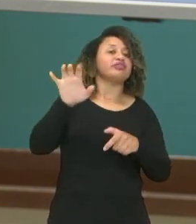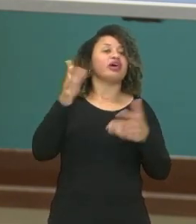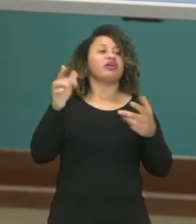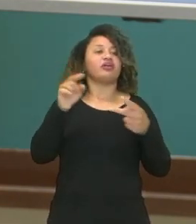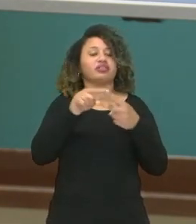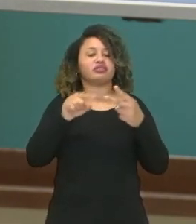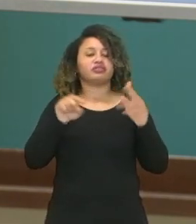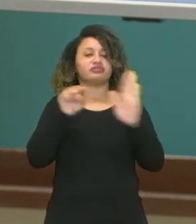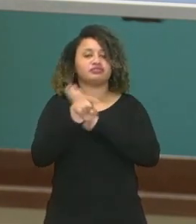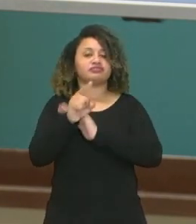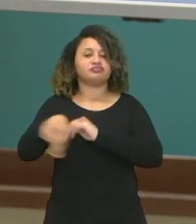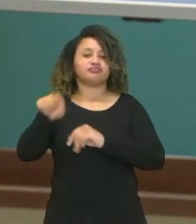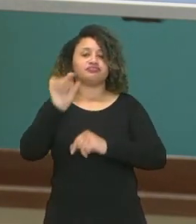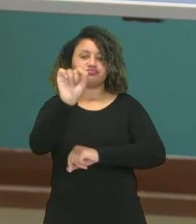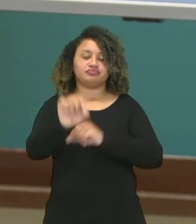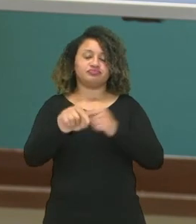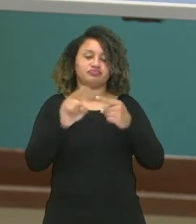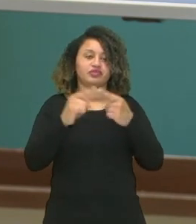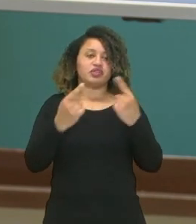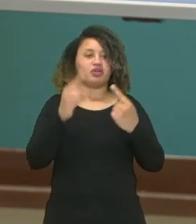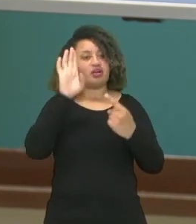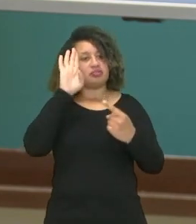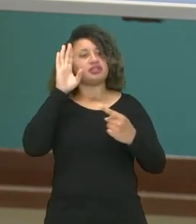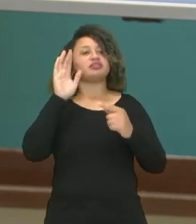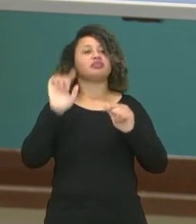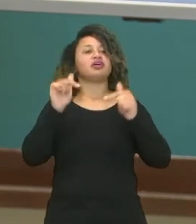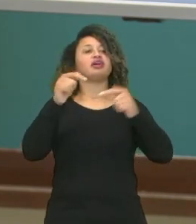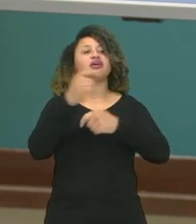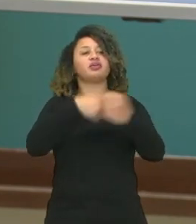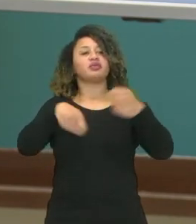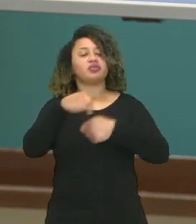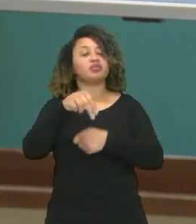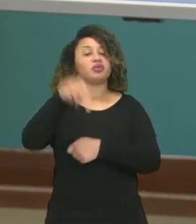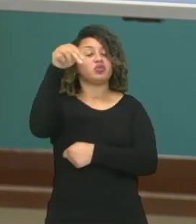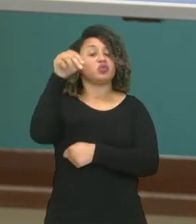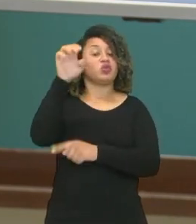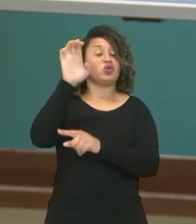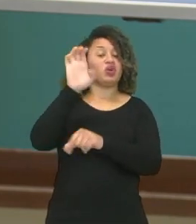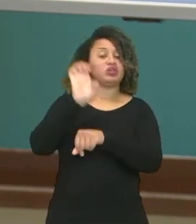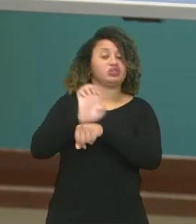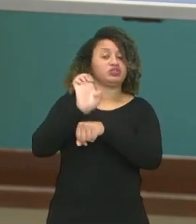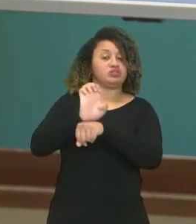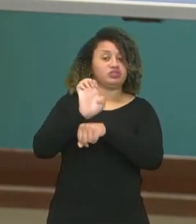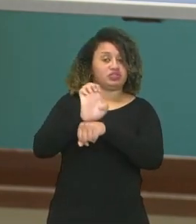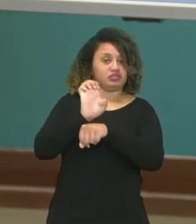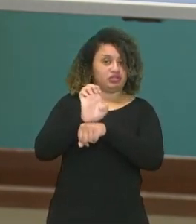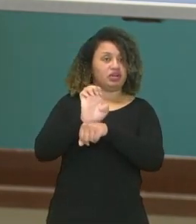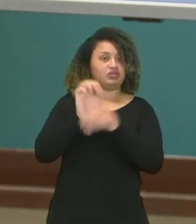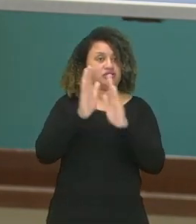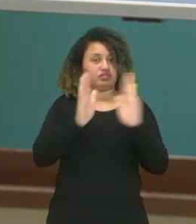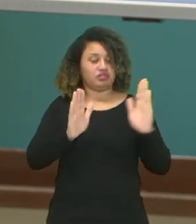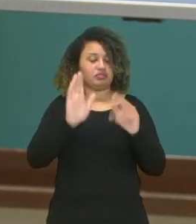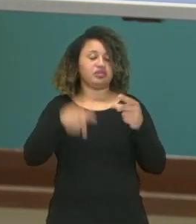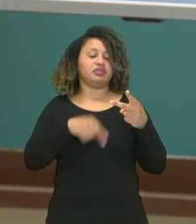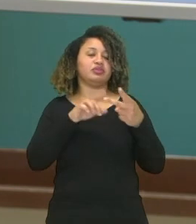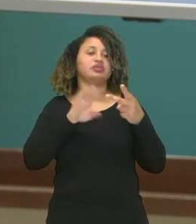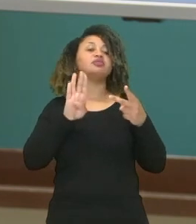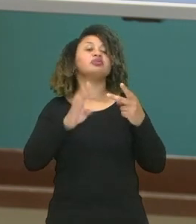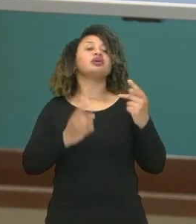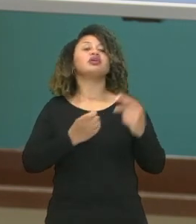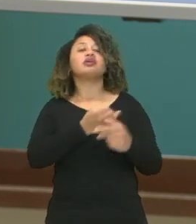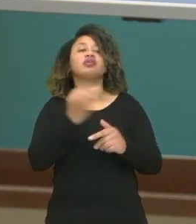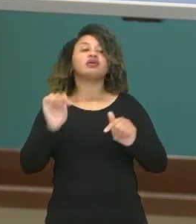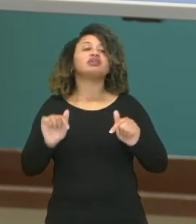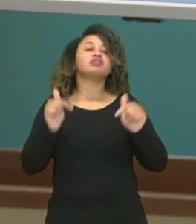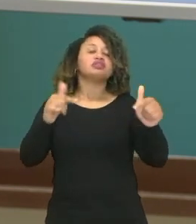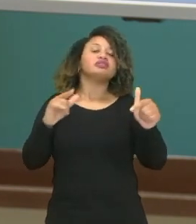perguntas para você. Qual a principal atividade econômica da região norte neste período citado? E a letra B. Quais as